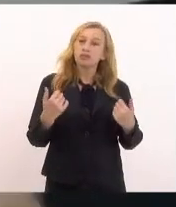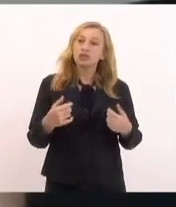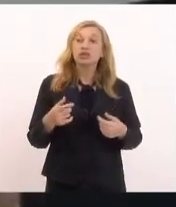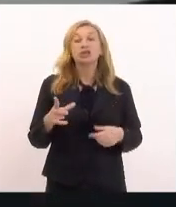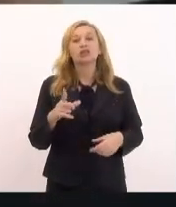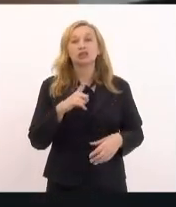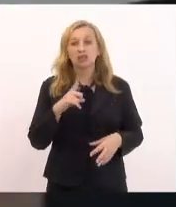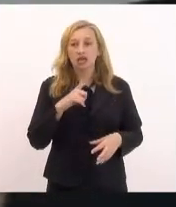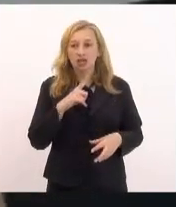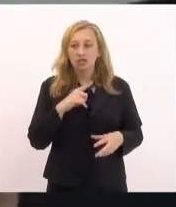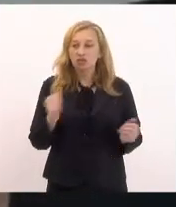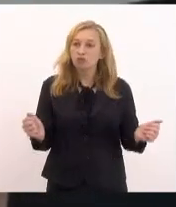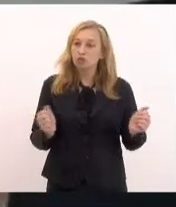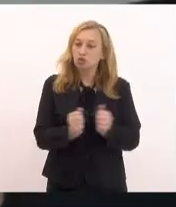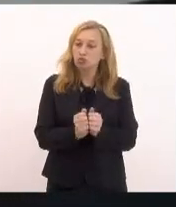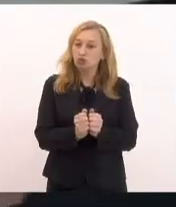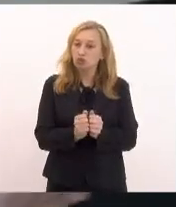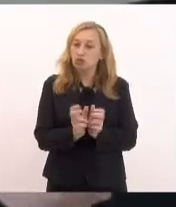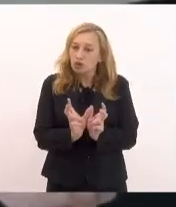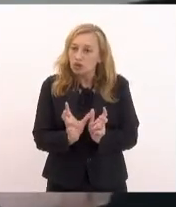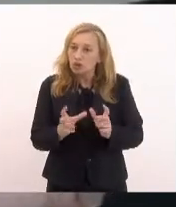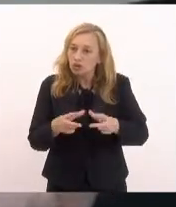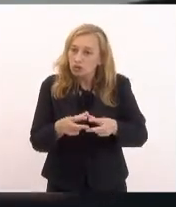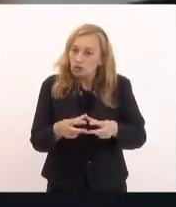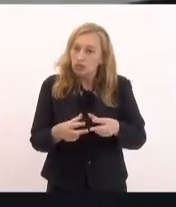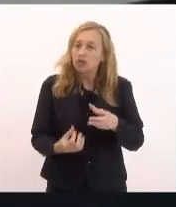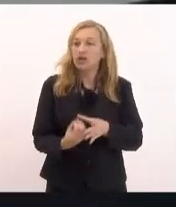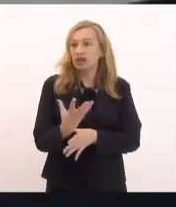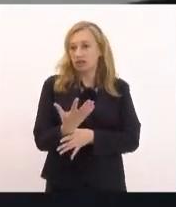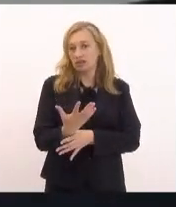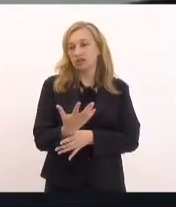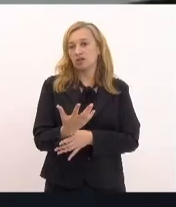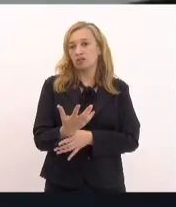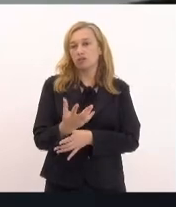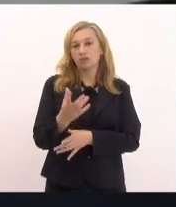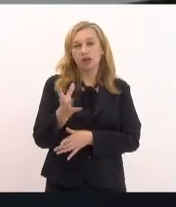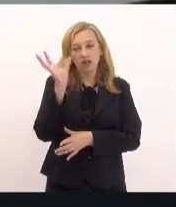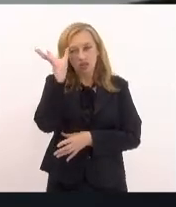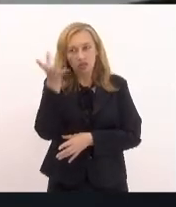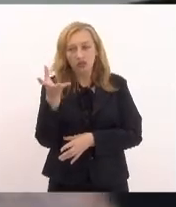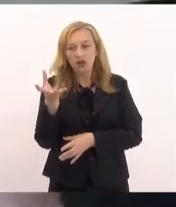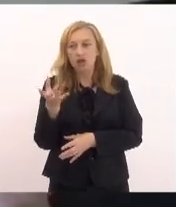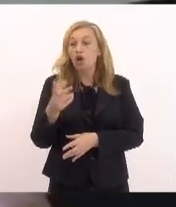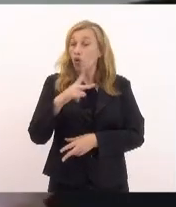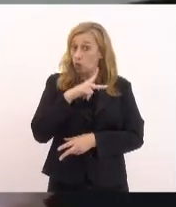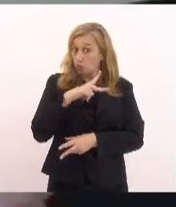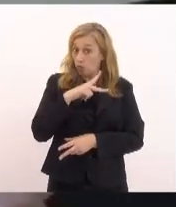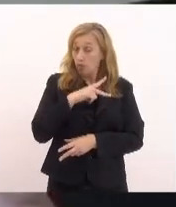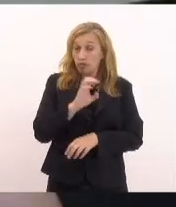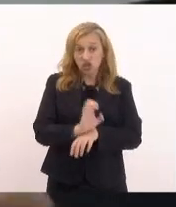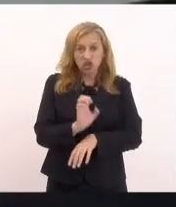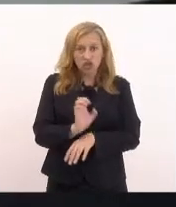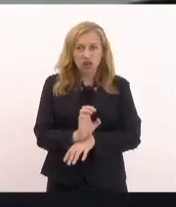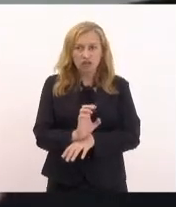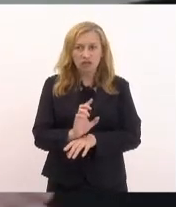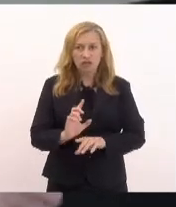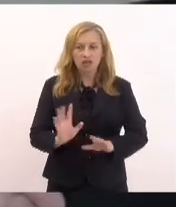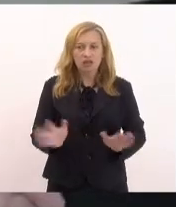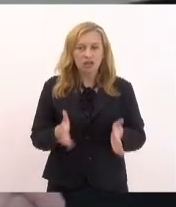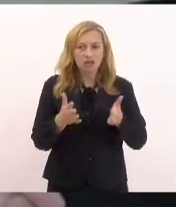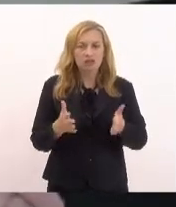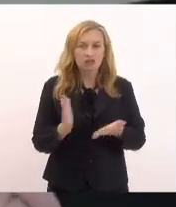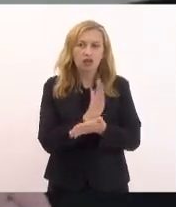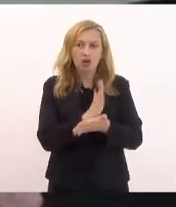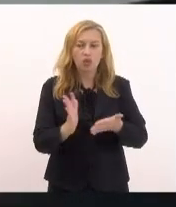da construção de soluções. E, entretanto, o próprio Estado, né, que toma a iniciativa de algumas soluções, não